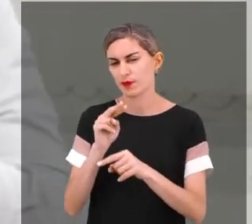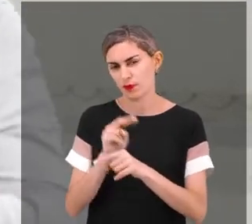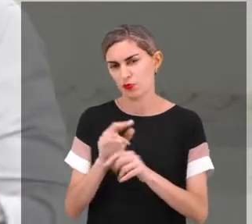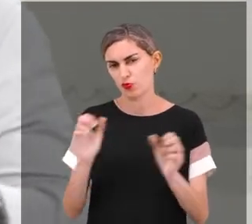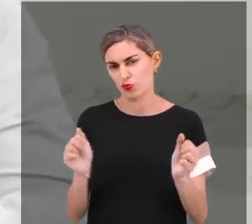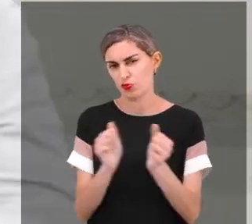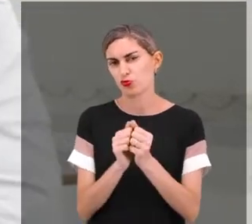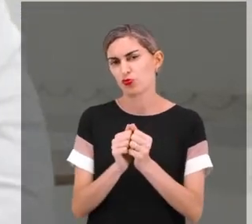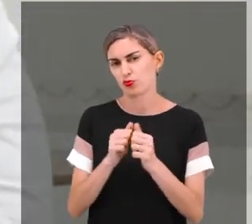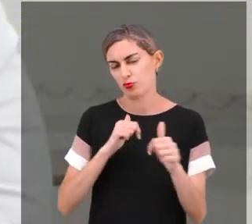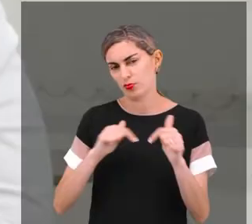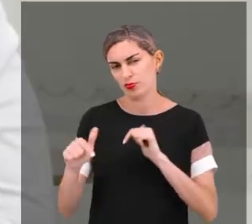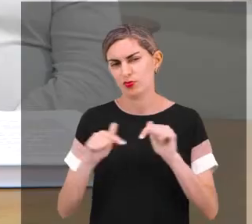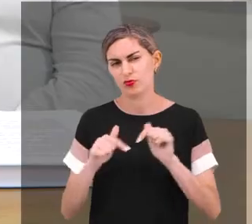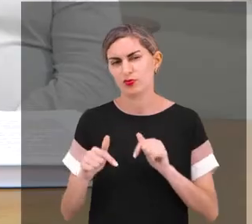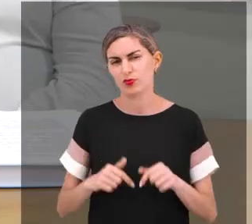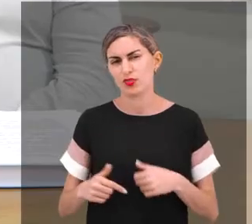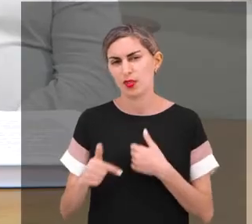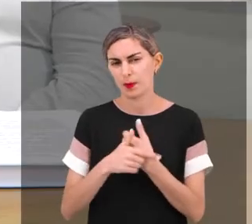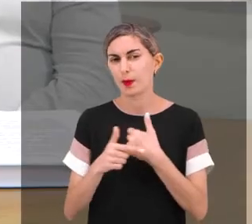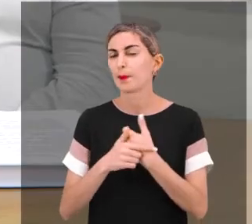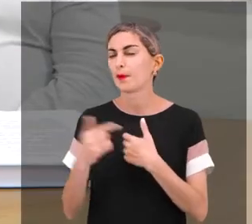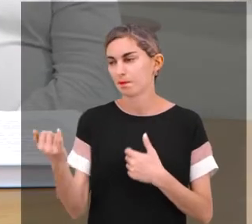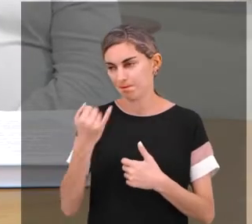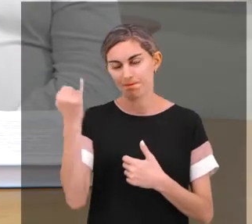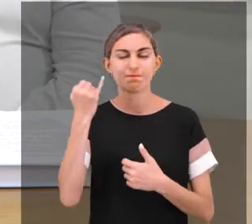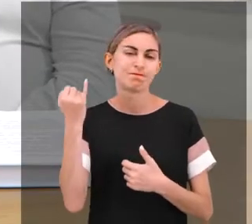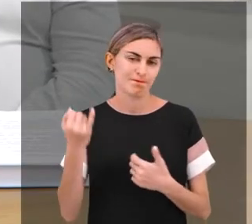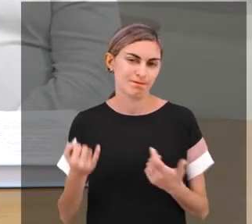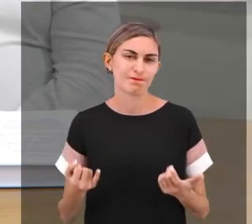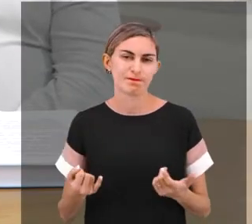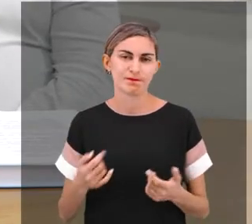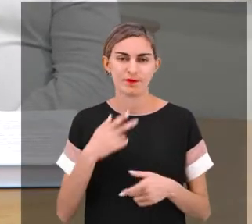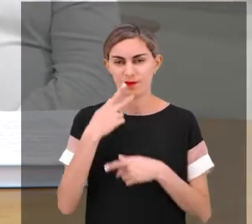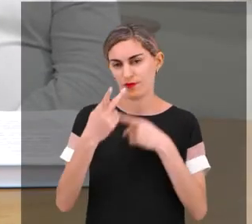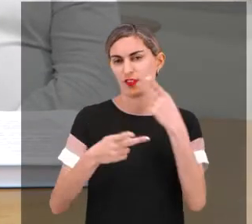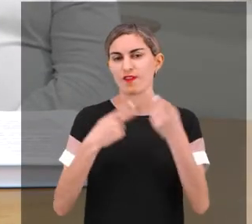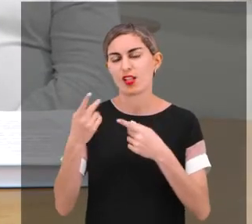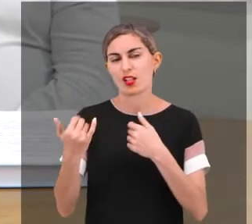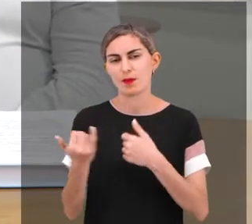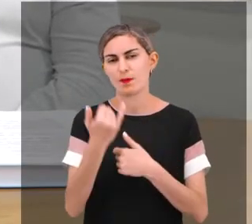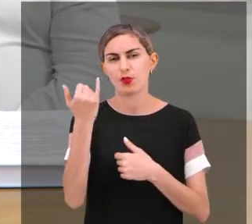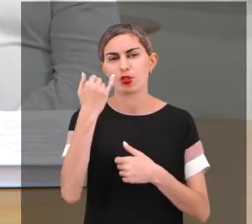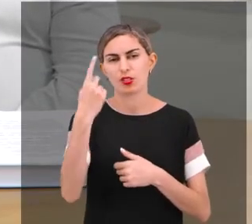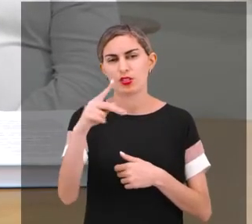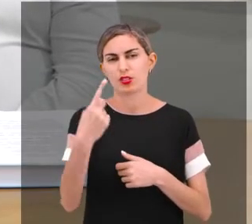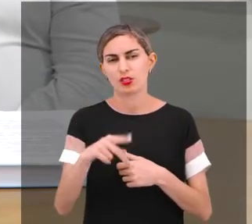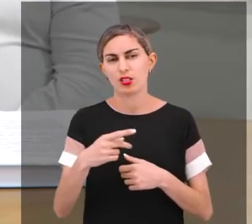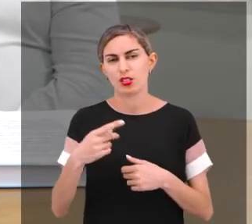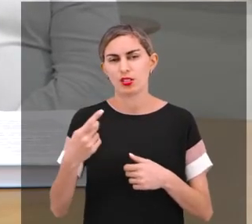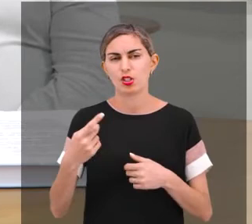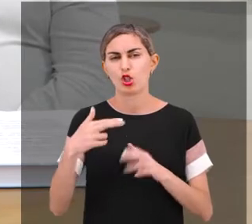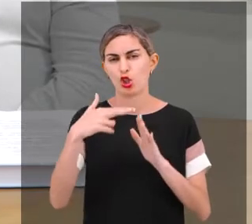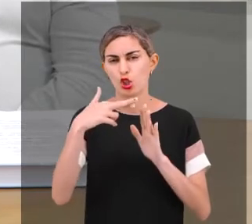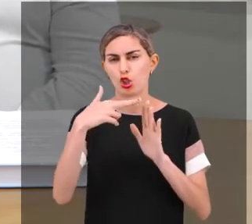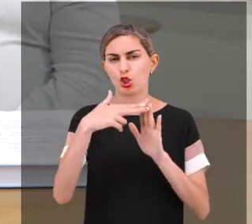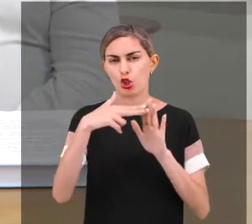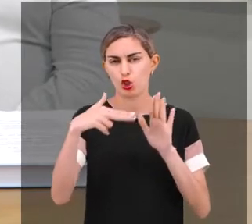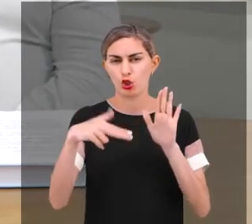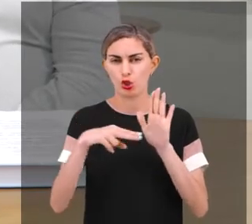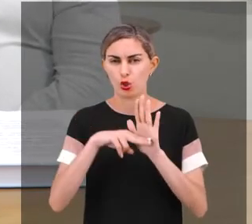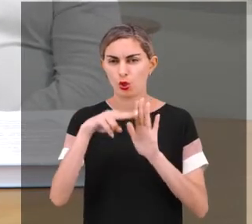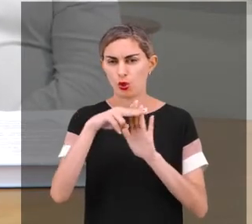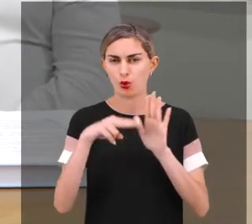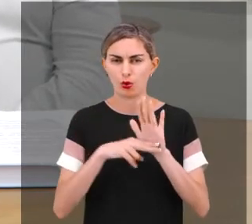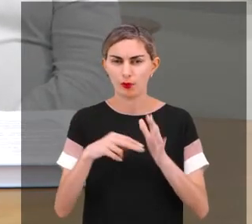intervenção junto aos trabalhadores. O papel importante do órgão, Luiz, seria falar a importância dele para o cumprimento de normas de segurança do trabalho.